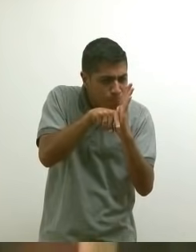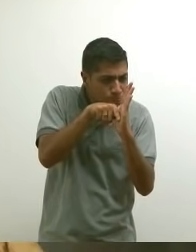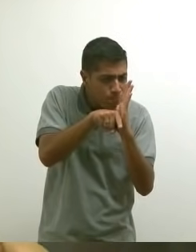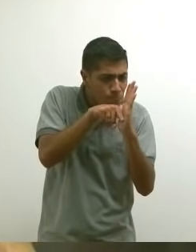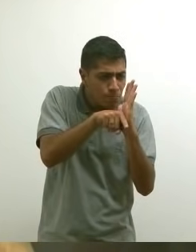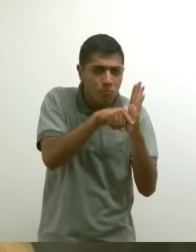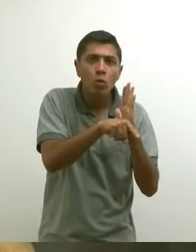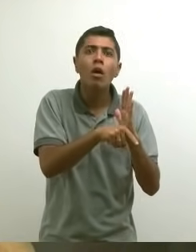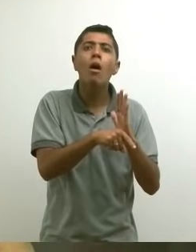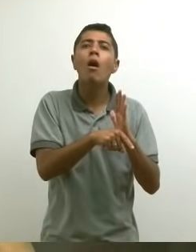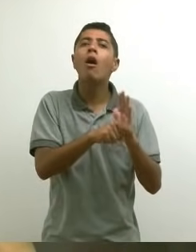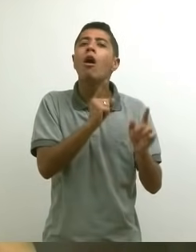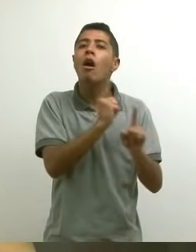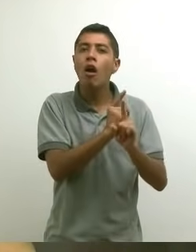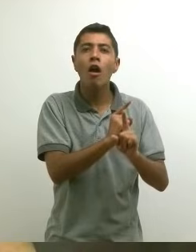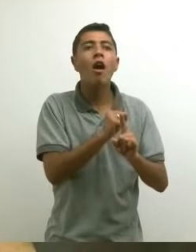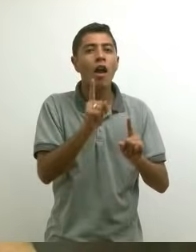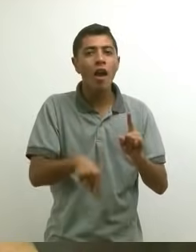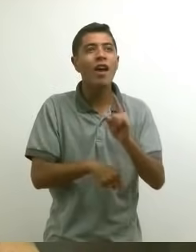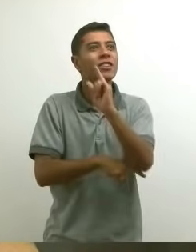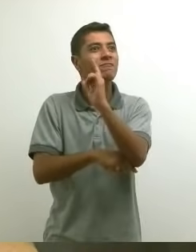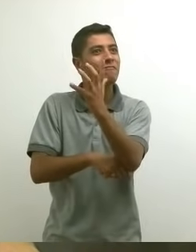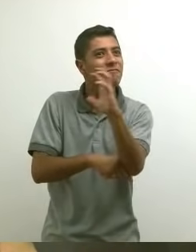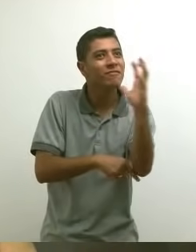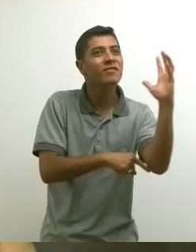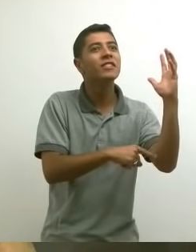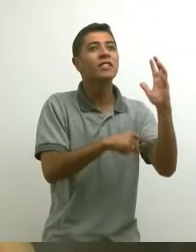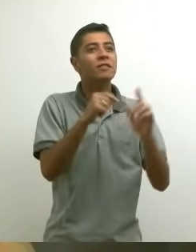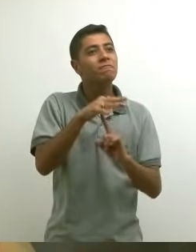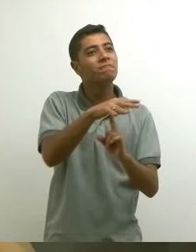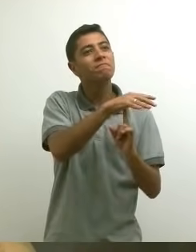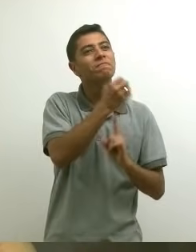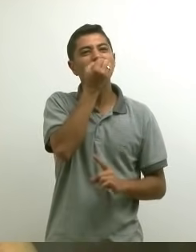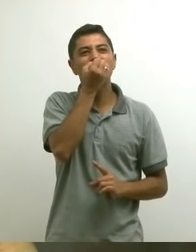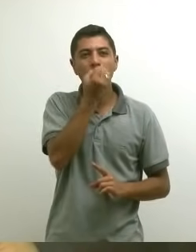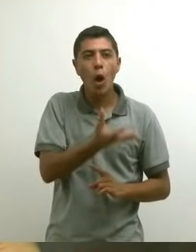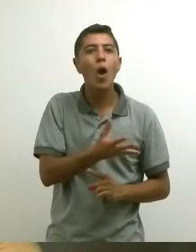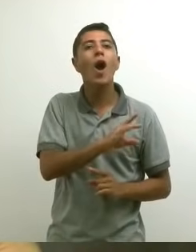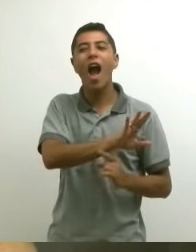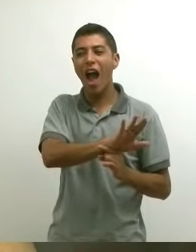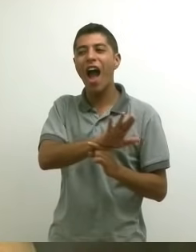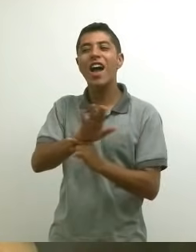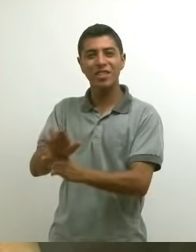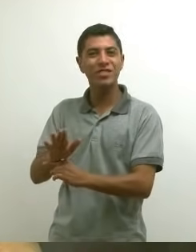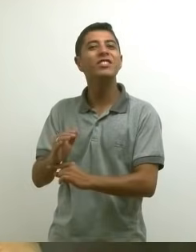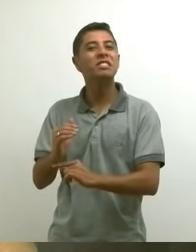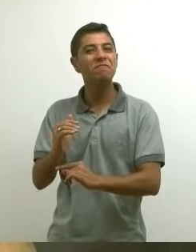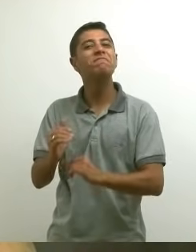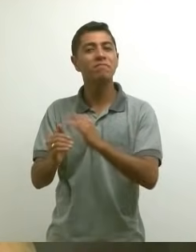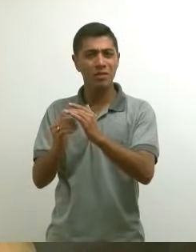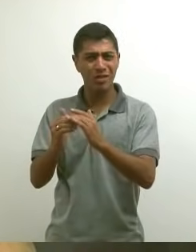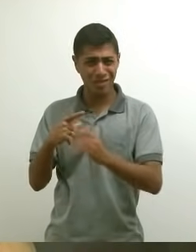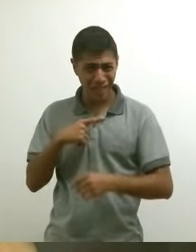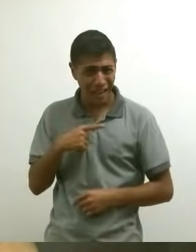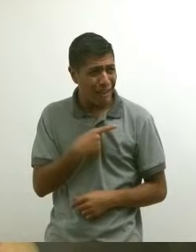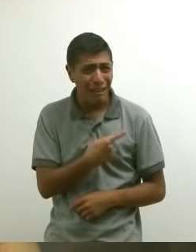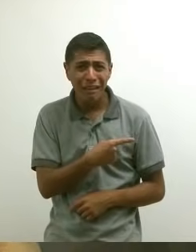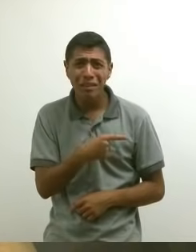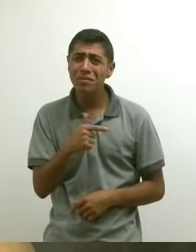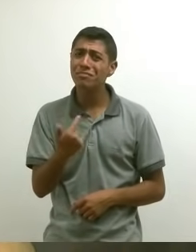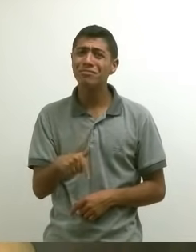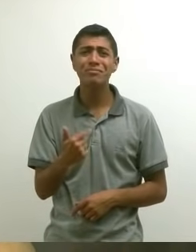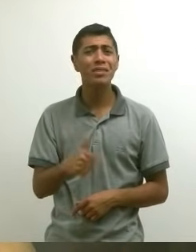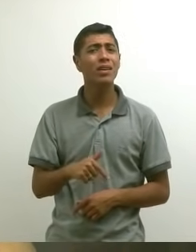essa melhora na atividade comparado com a quantidade de investimento de milhões de dólares